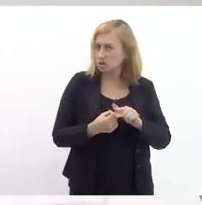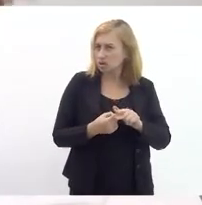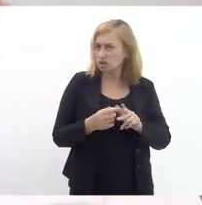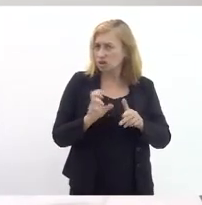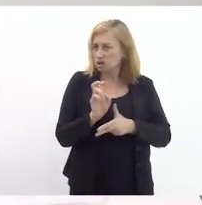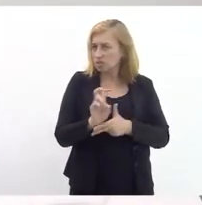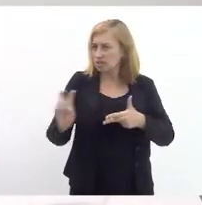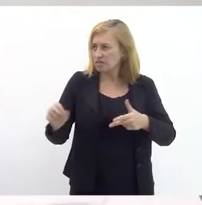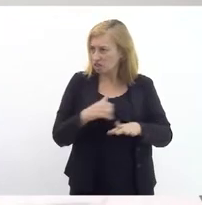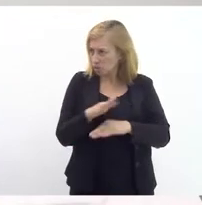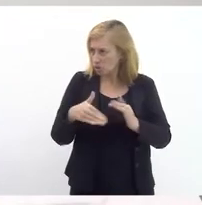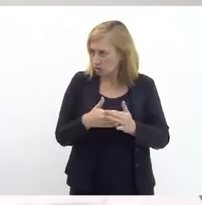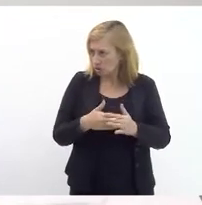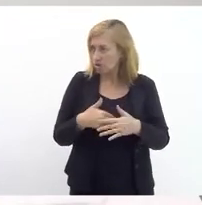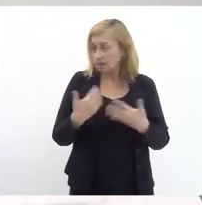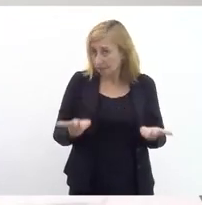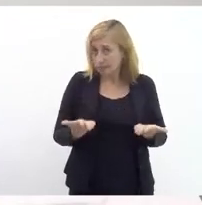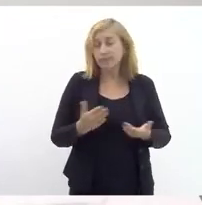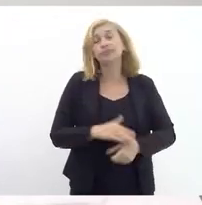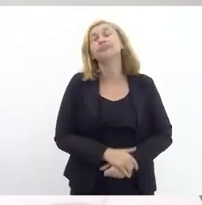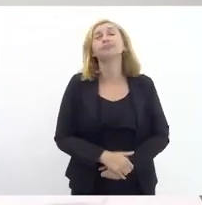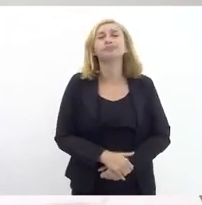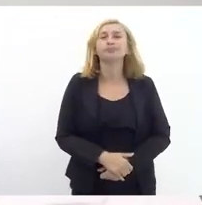Supervia inteira, né?